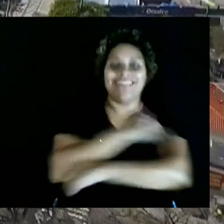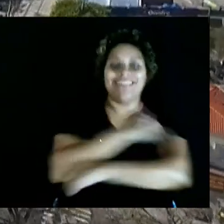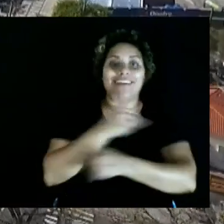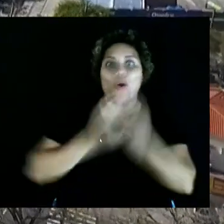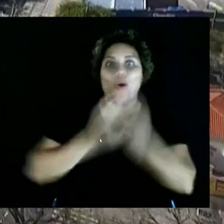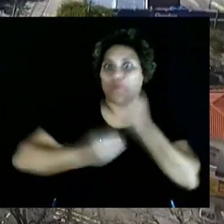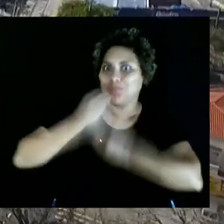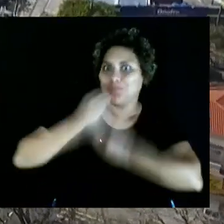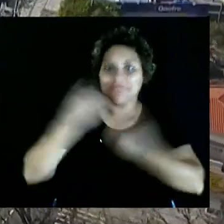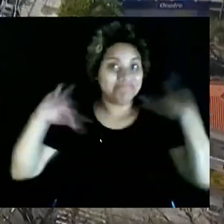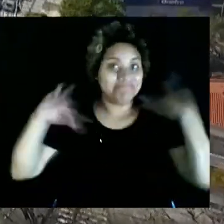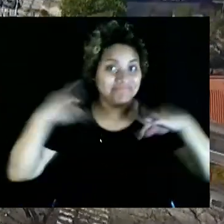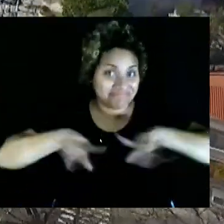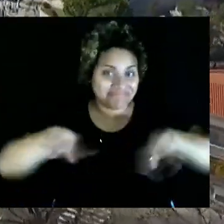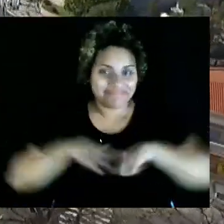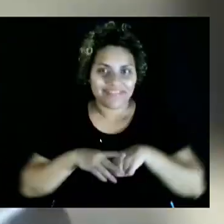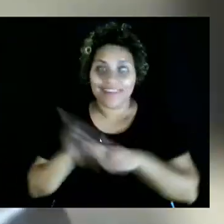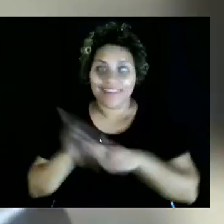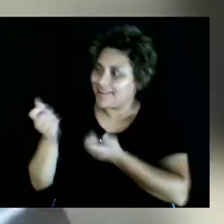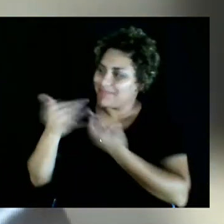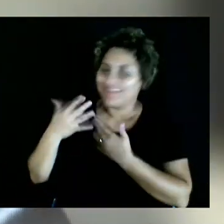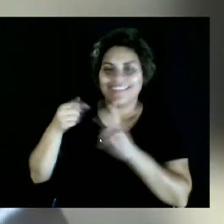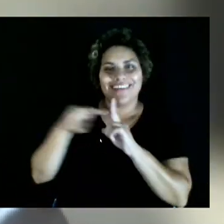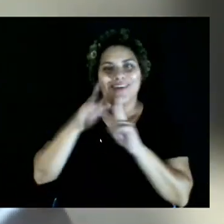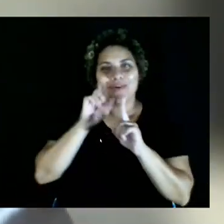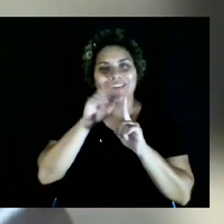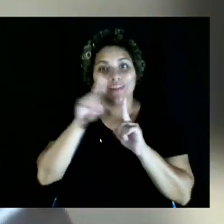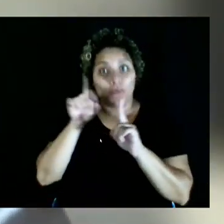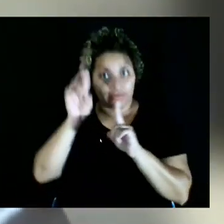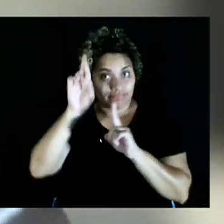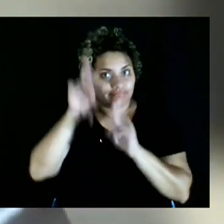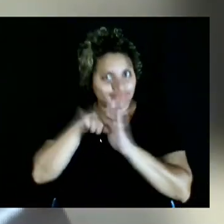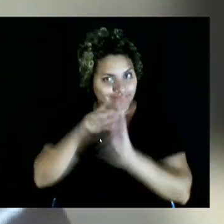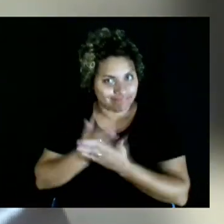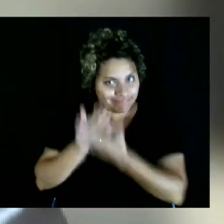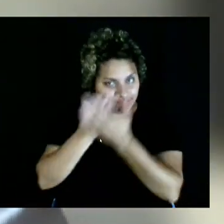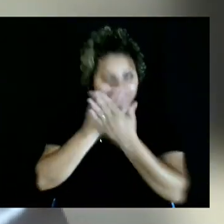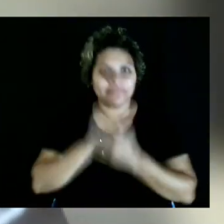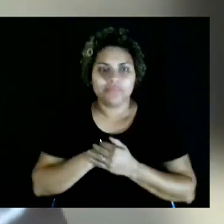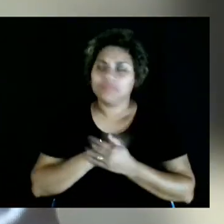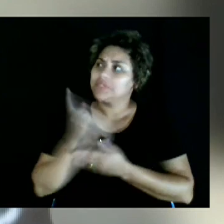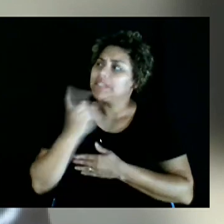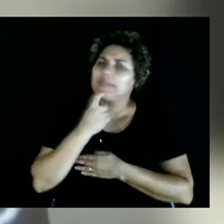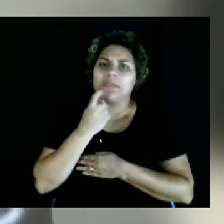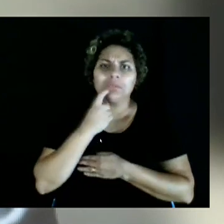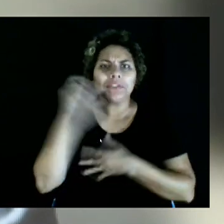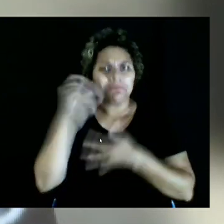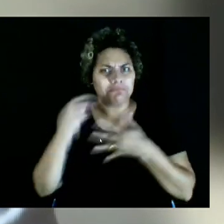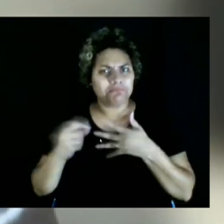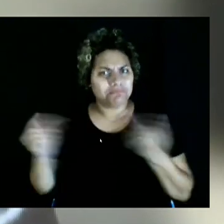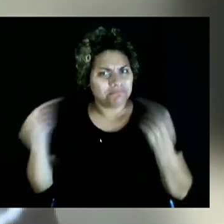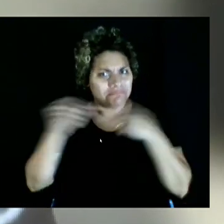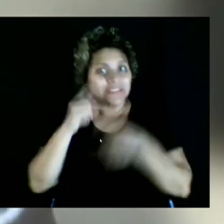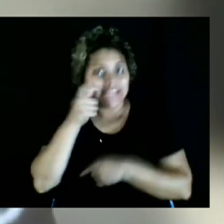dos responsáveis por gerenciar o estudo. Campinas tem uma combinação muito interessante. Primeiro, ela está